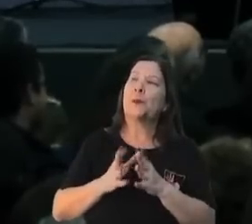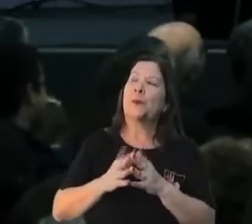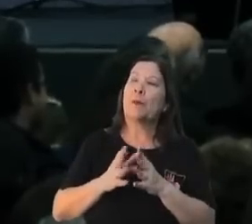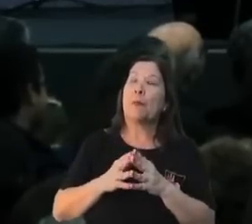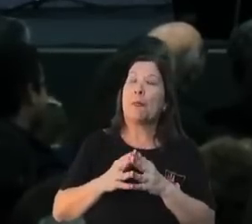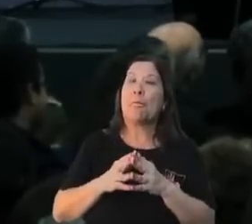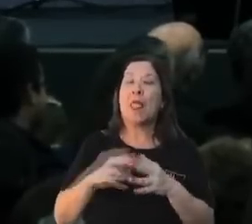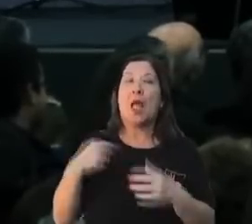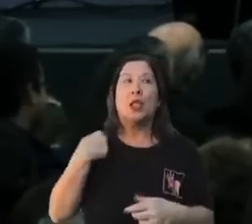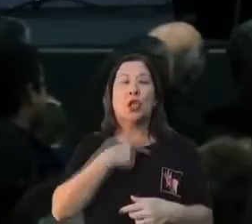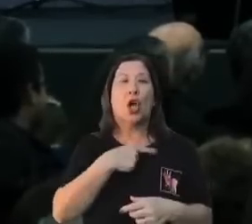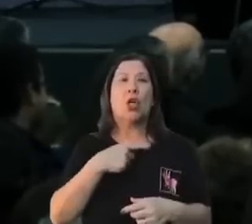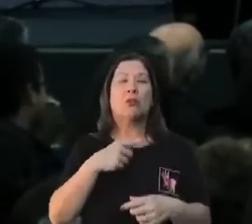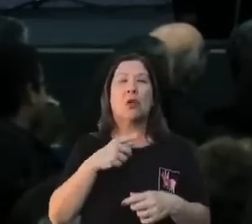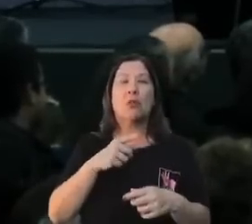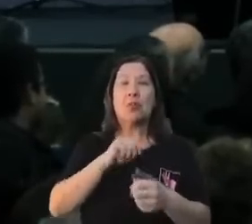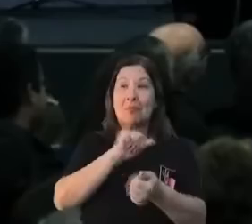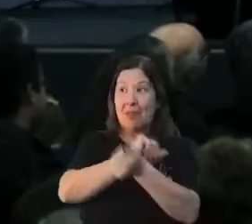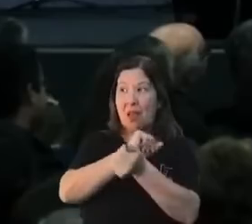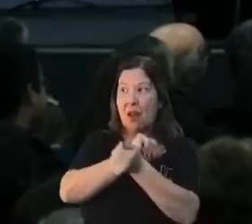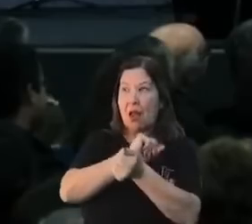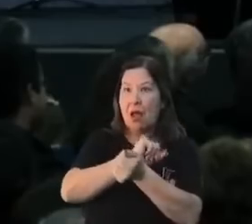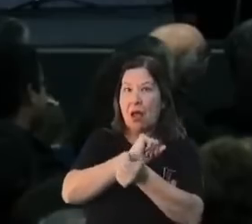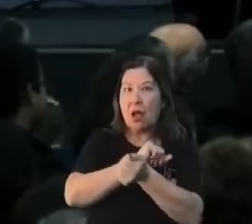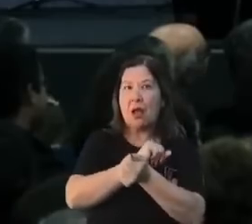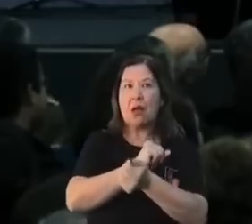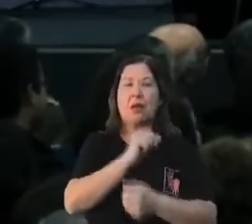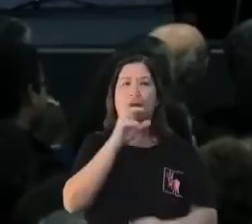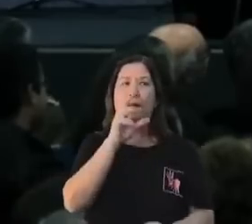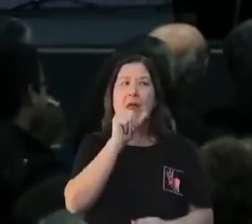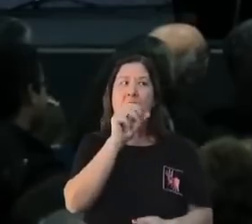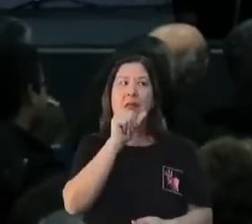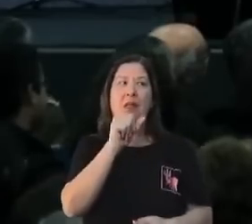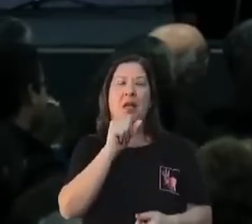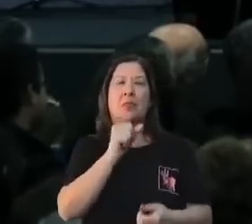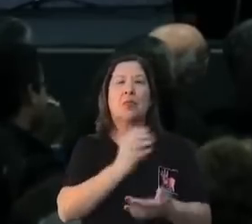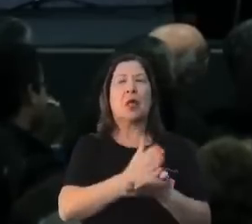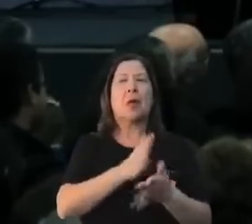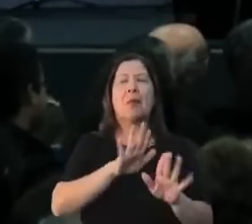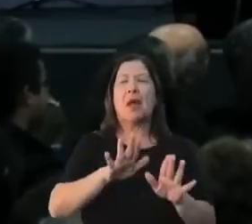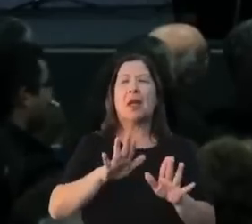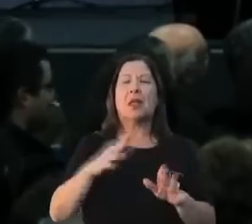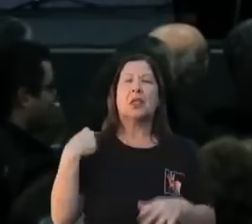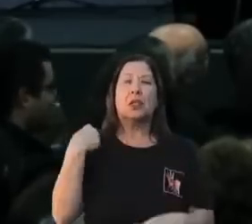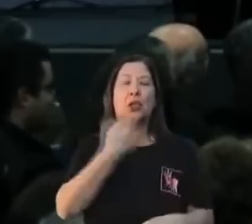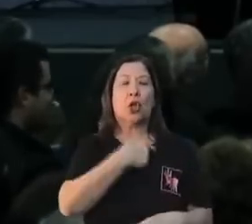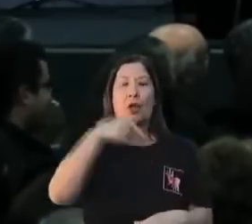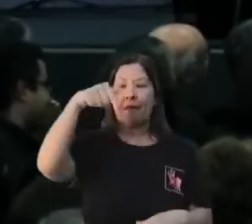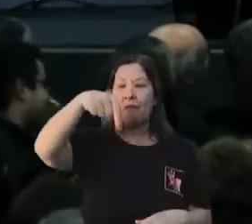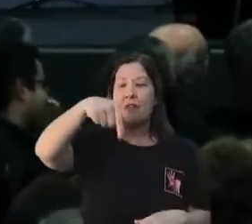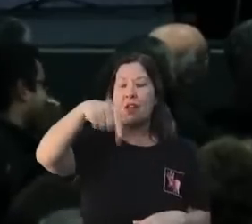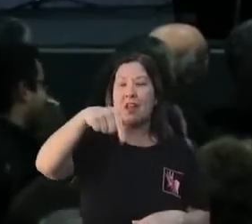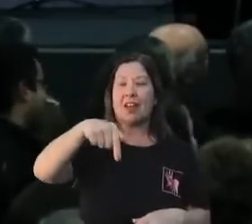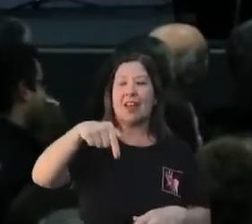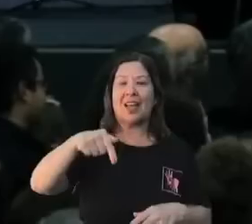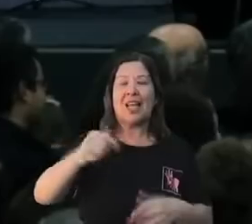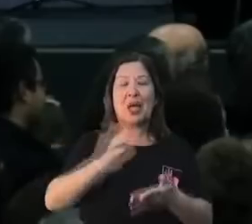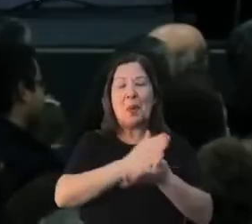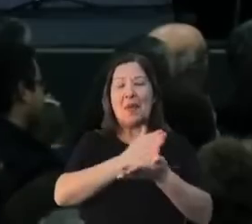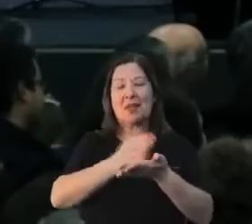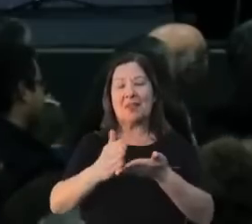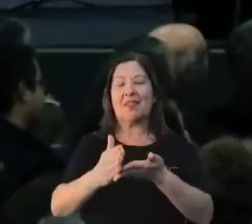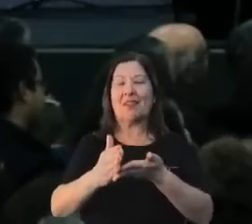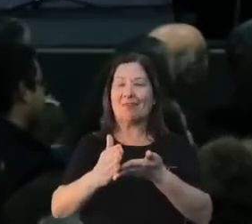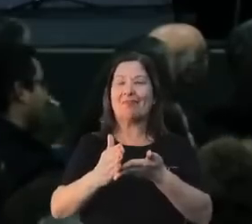Vamos esperar passar o sábado, quando passar o sábado, nós vamos voltar aqui e fazer esse serviço direito. E elas estão